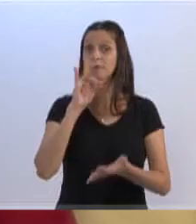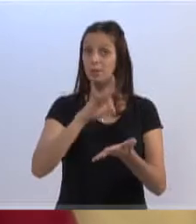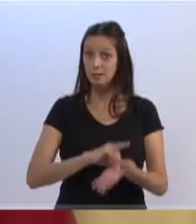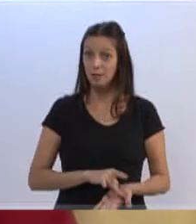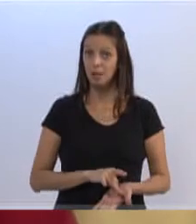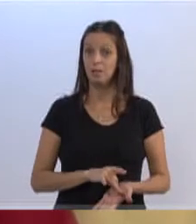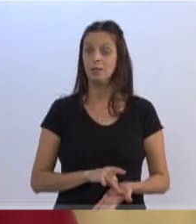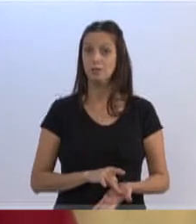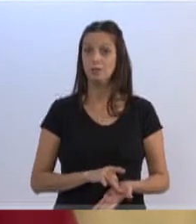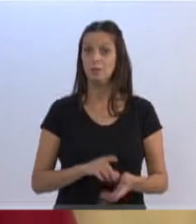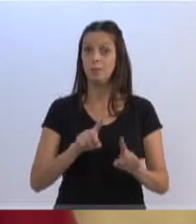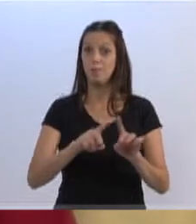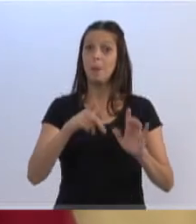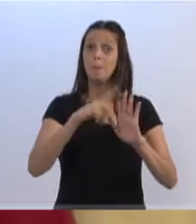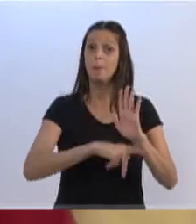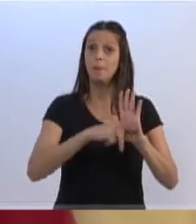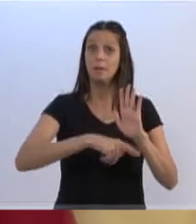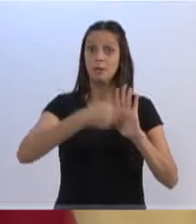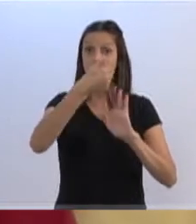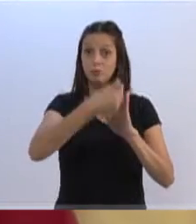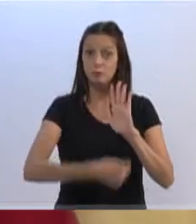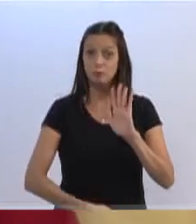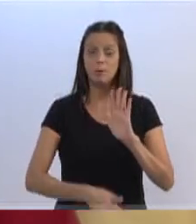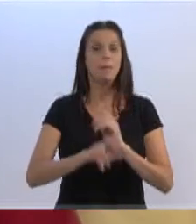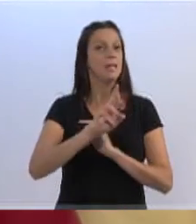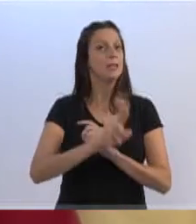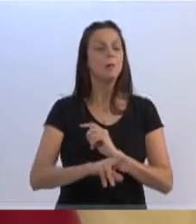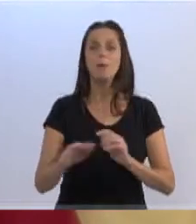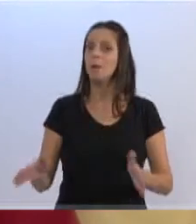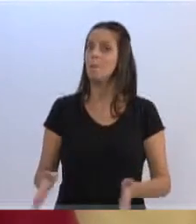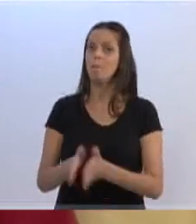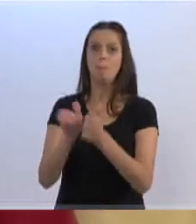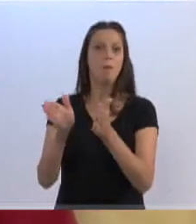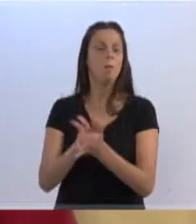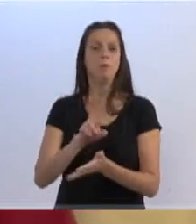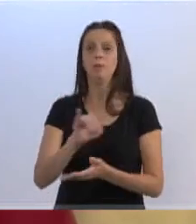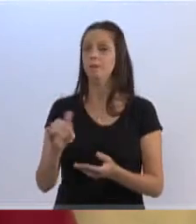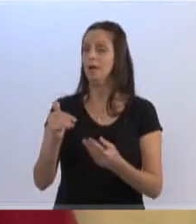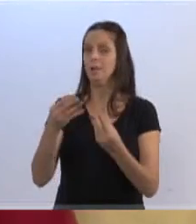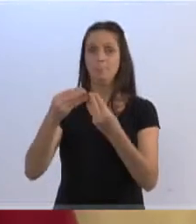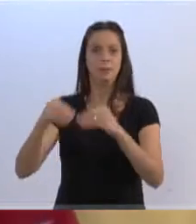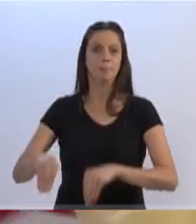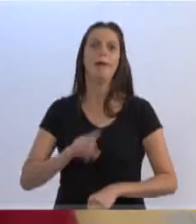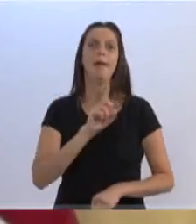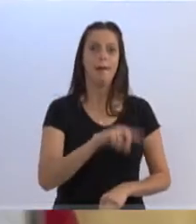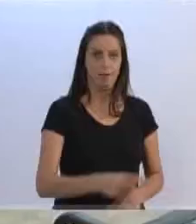Conforme o projeto está posto, não são os pobres que vão perder, são os mais ricos. Obrigado.